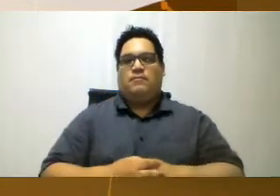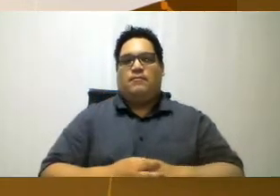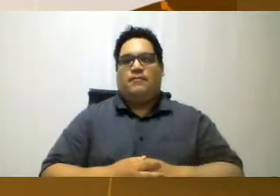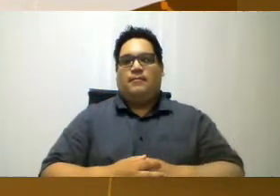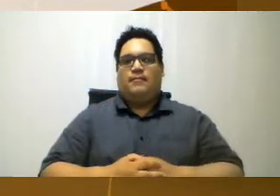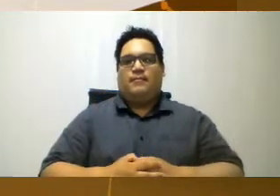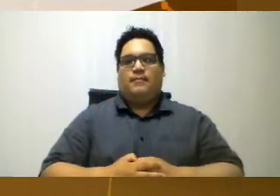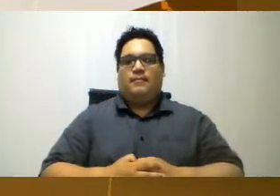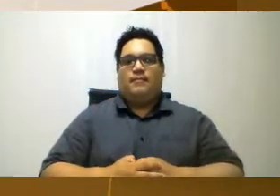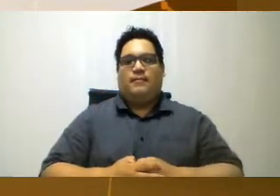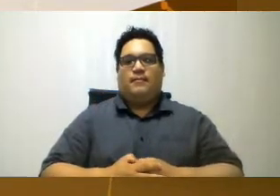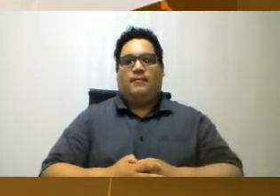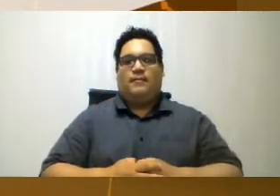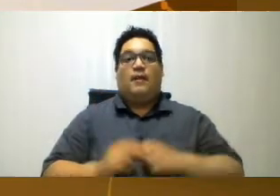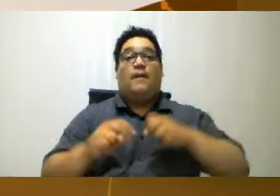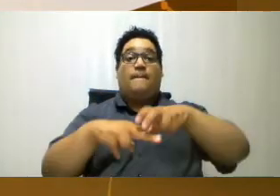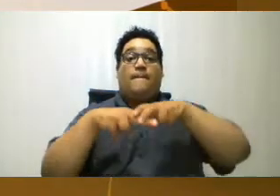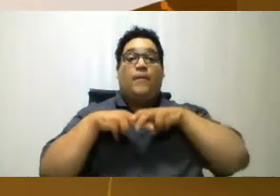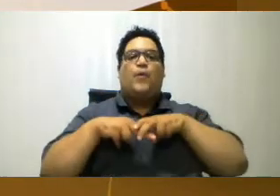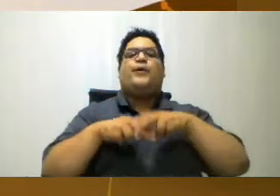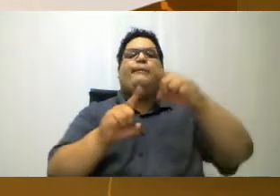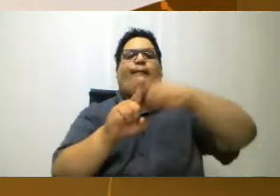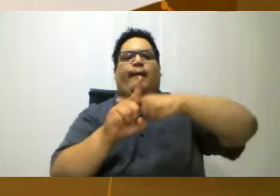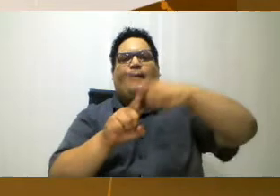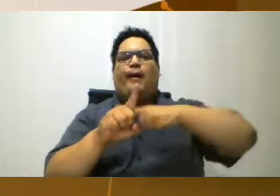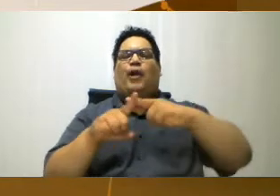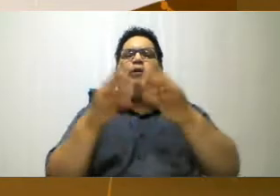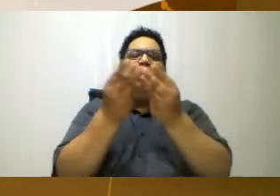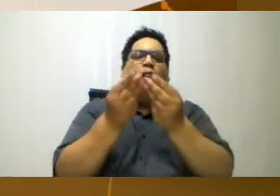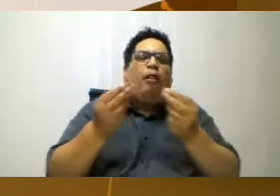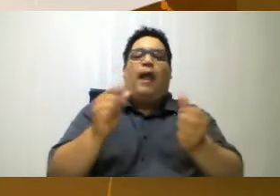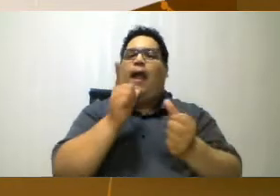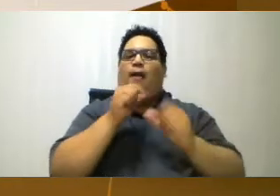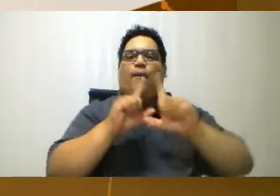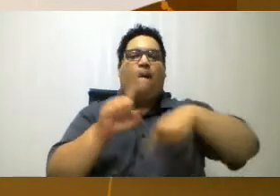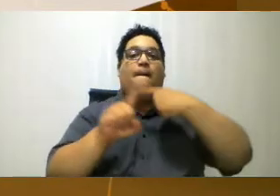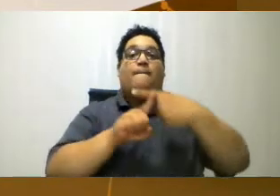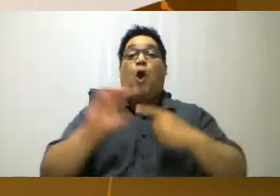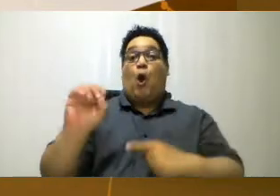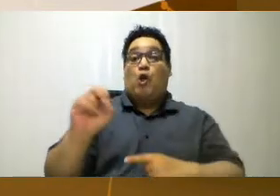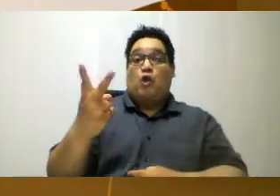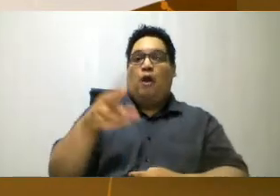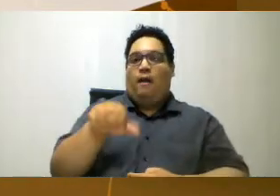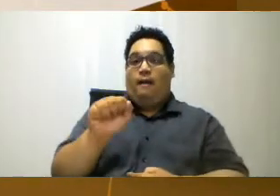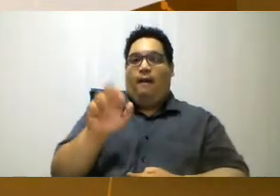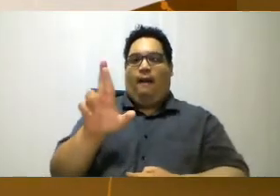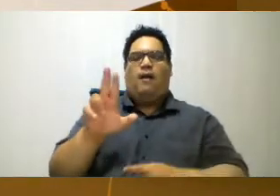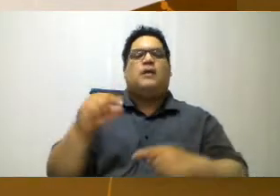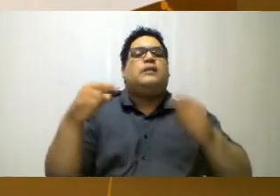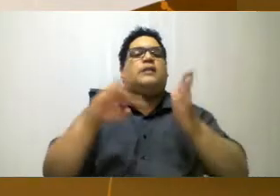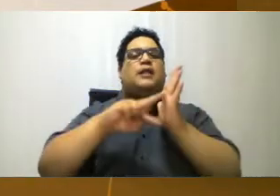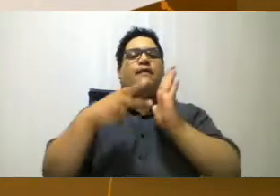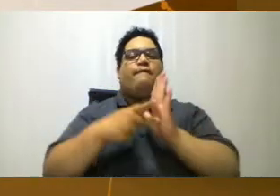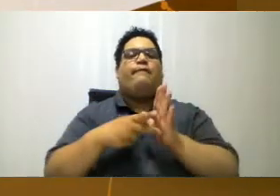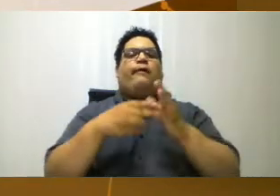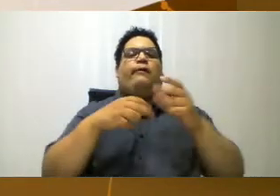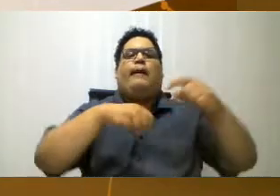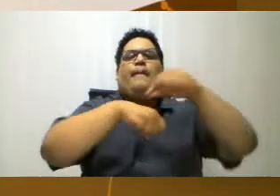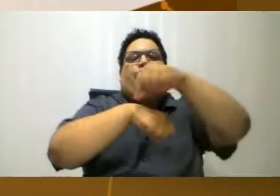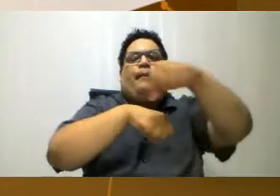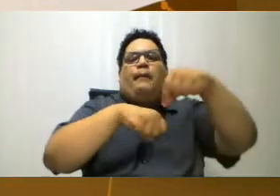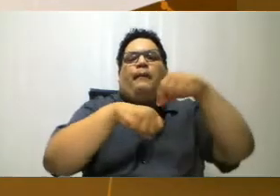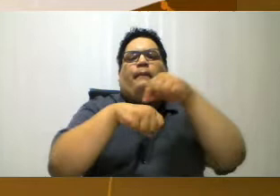essa submissão à temperatura, umidade e oxigênio, acaba ocorrendo a degradação térmica, oxidação, surgimento de